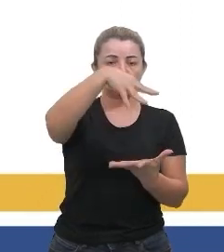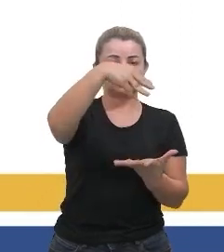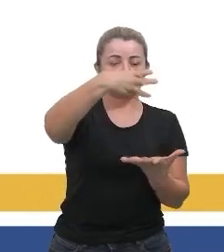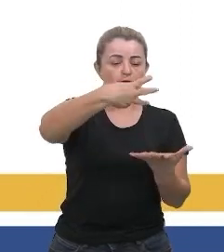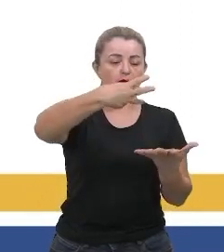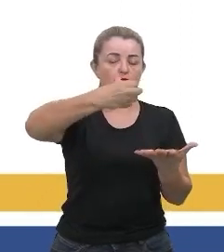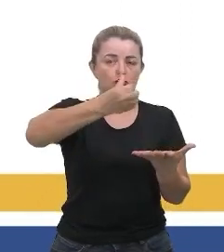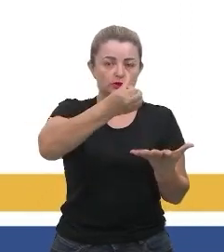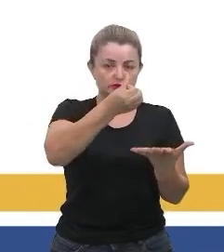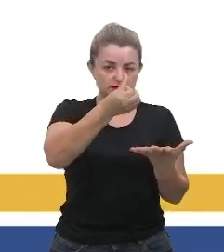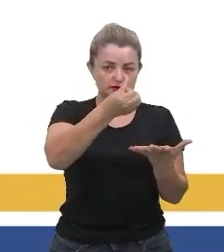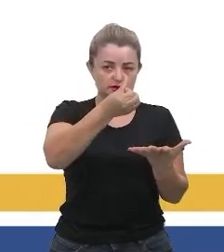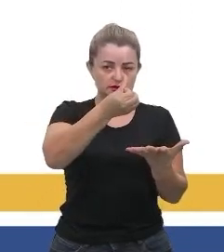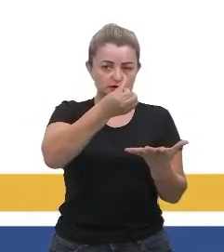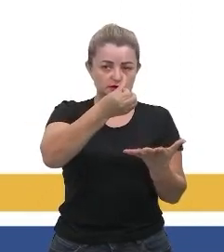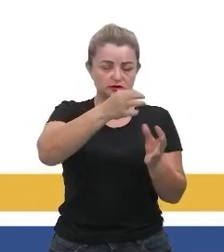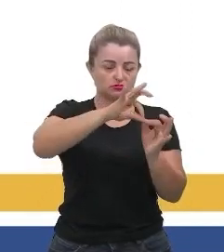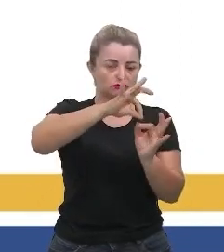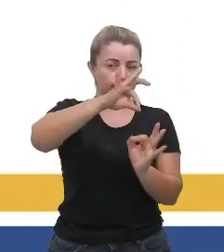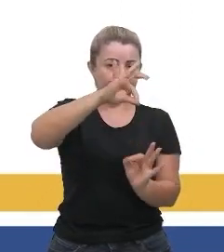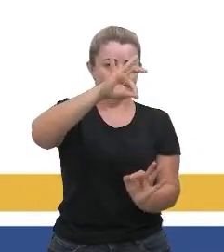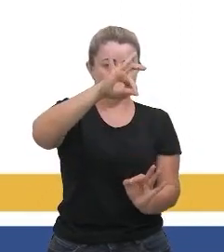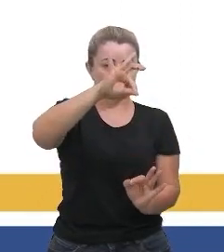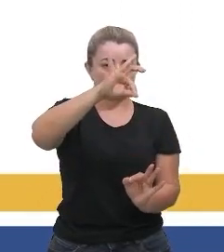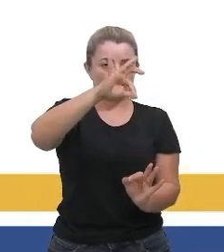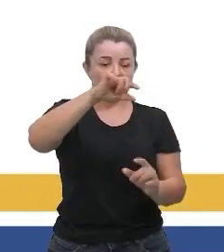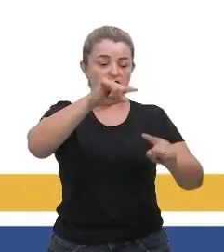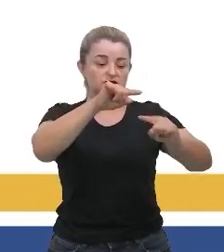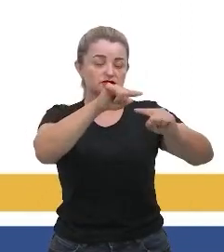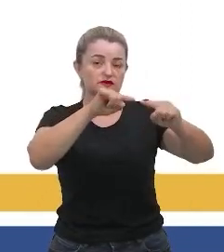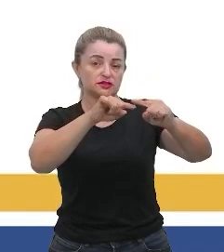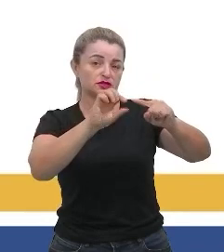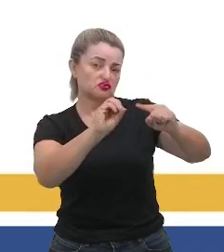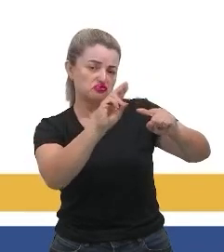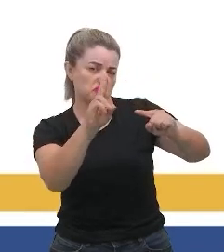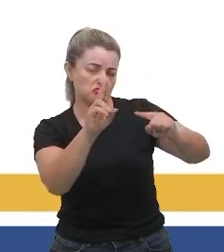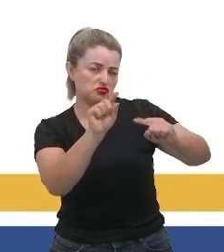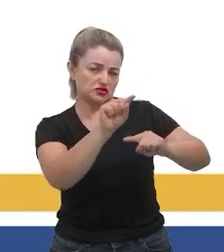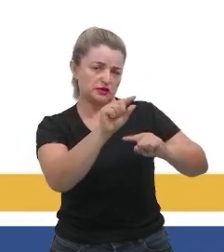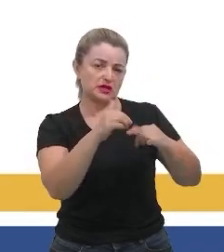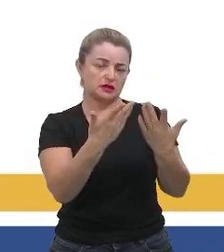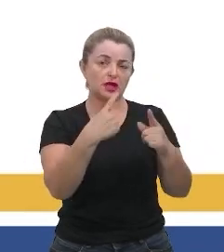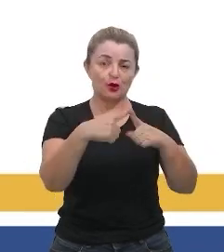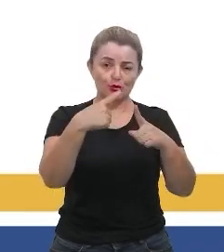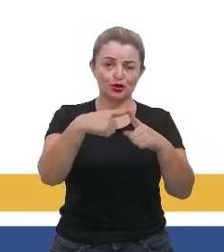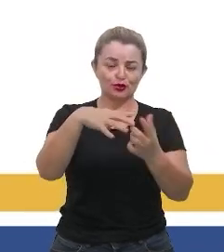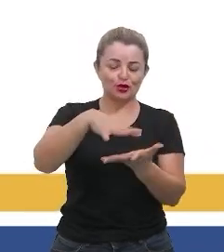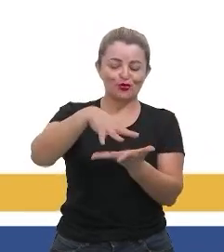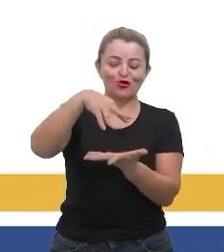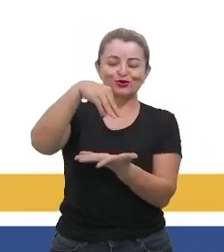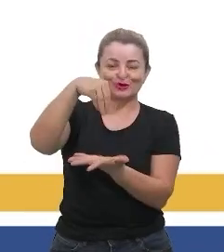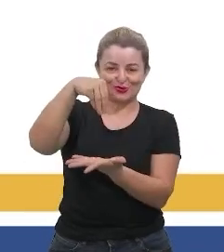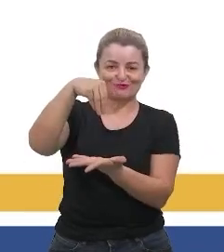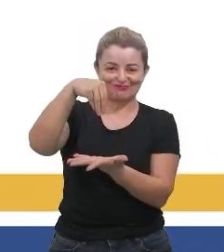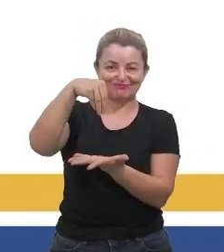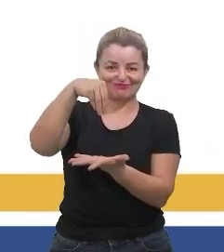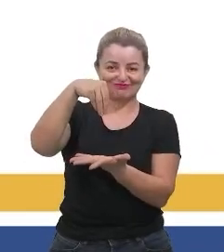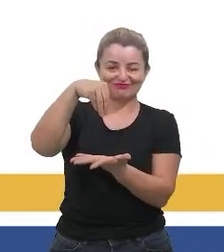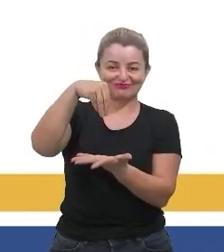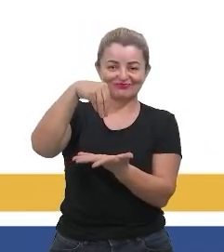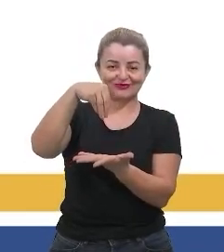né? Ou seja, o valor multiplicado ou dividido, no caso, porque eu quero o cone menor, a terça parte de